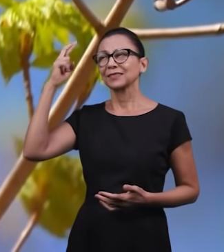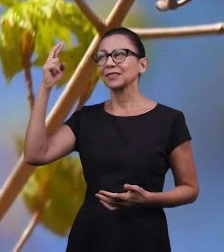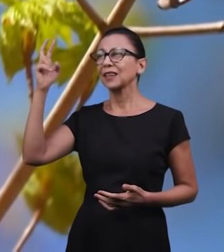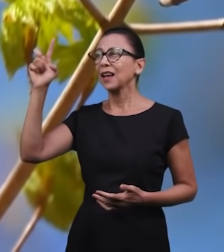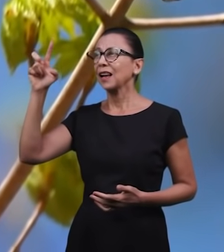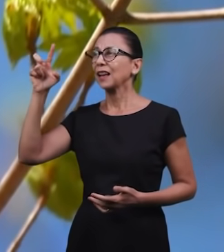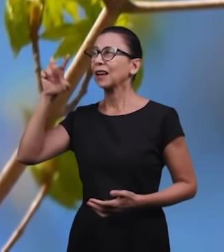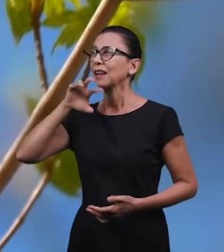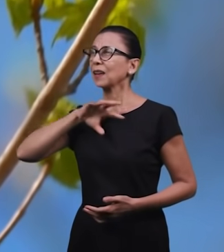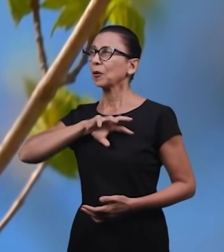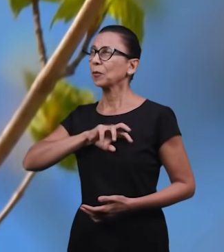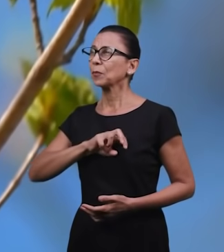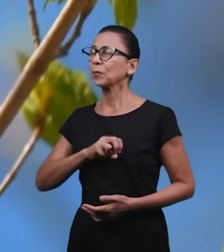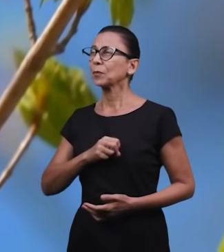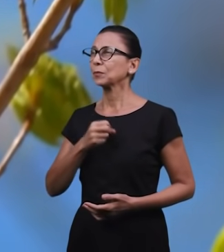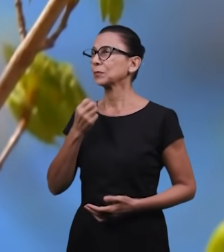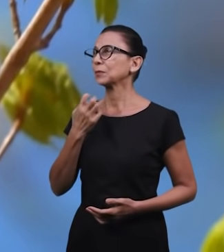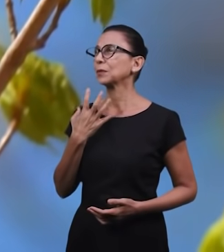mas és